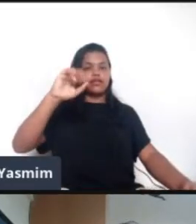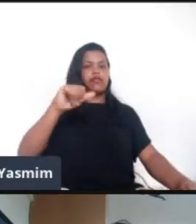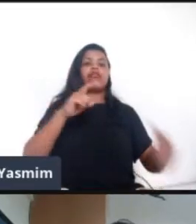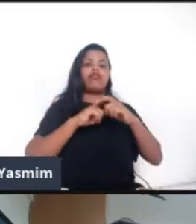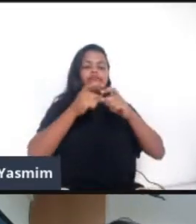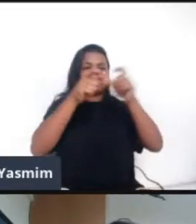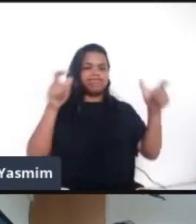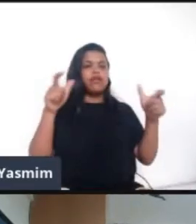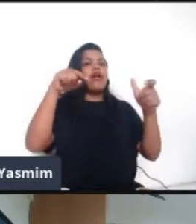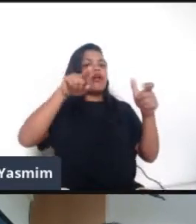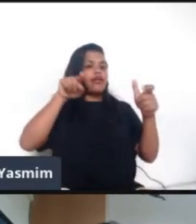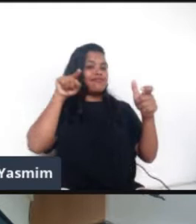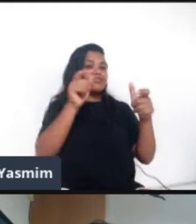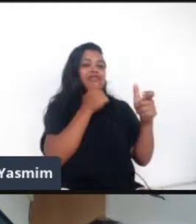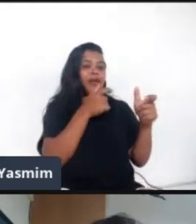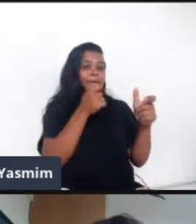teve todas